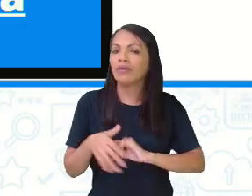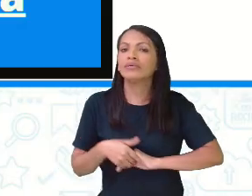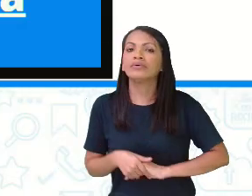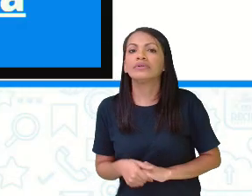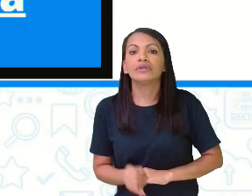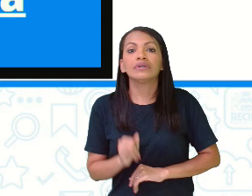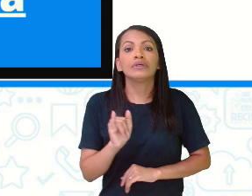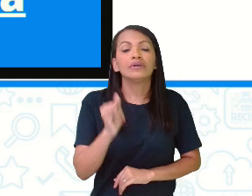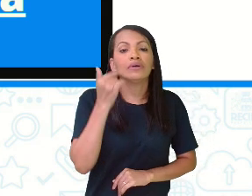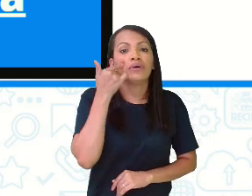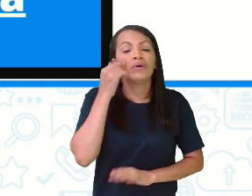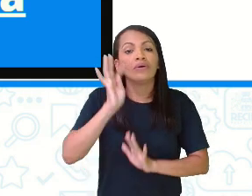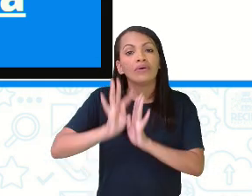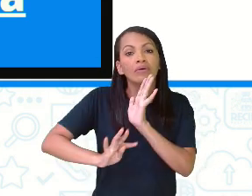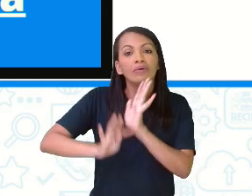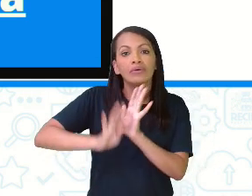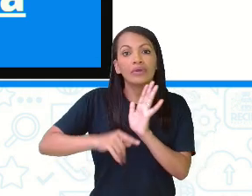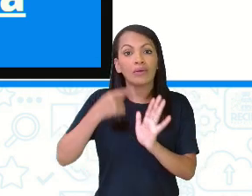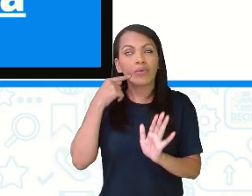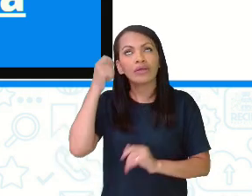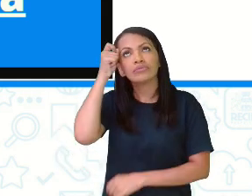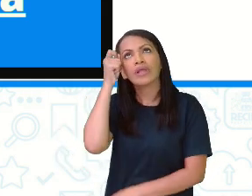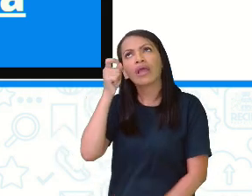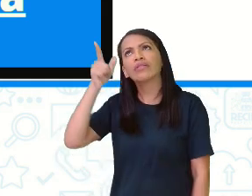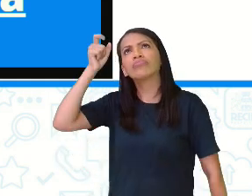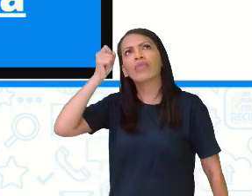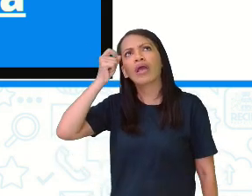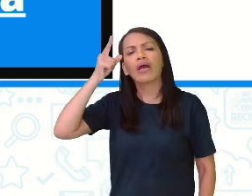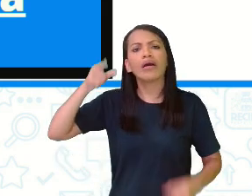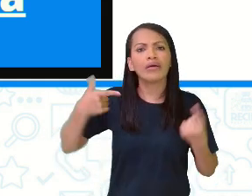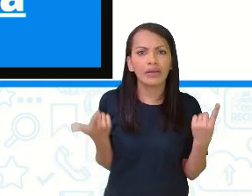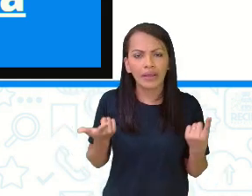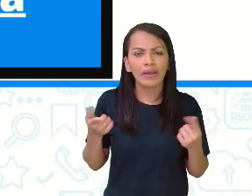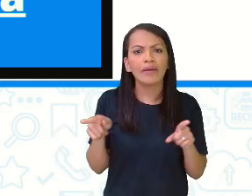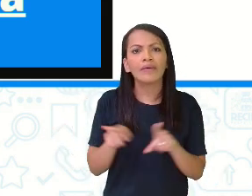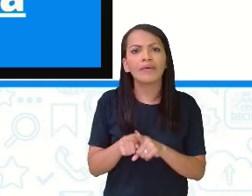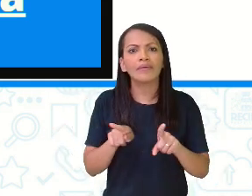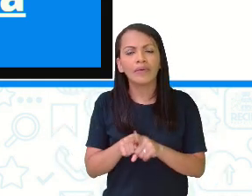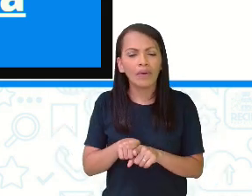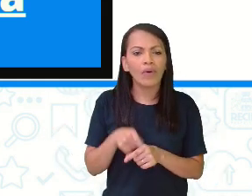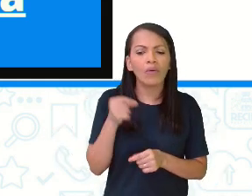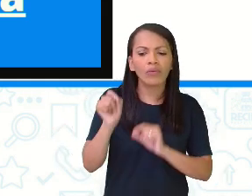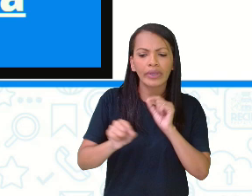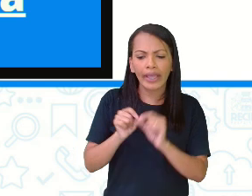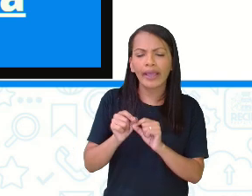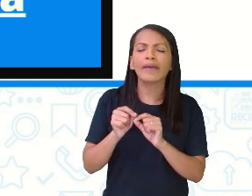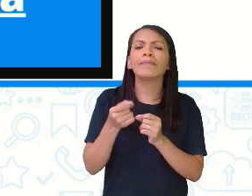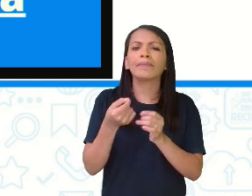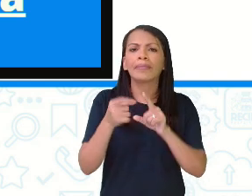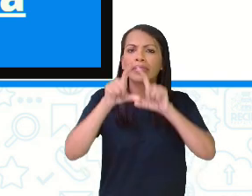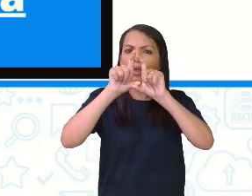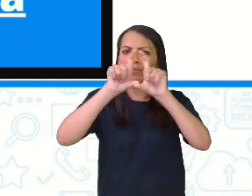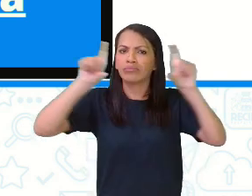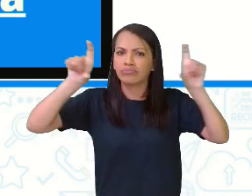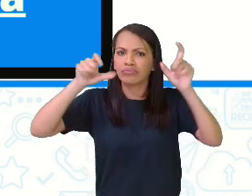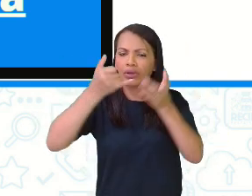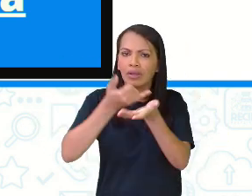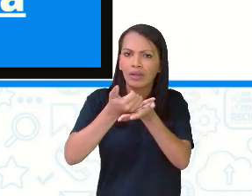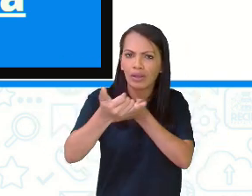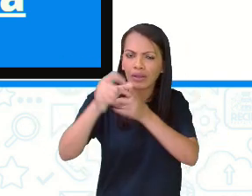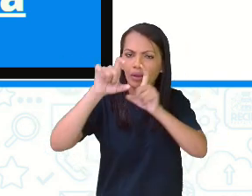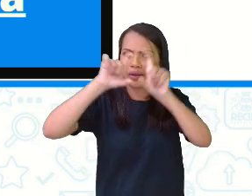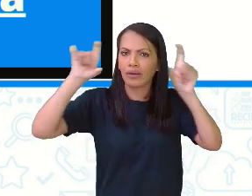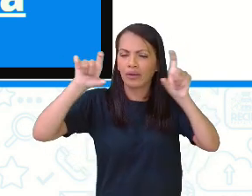Ele se trata de um texto de exposição de ideias, normalmente se constitui de uma introdução, um desenvolvimento e